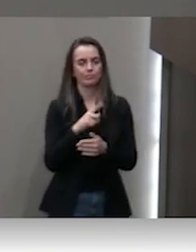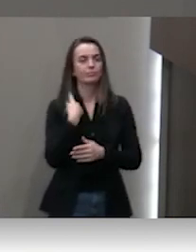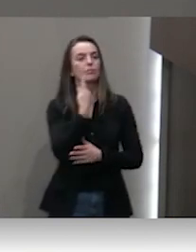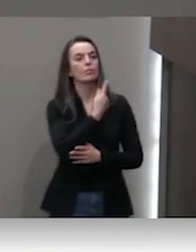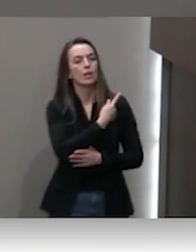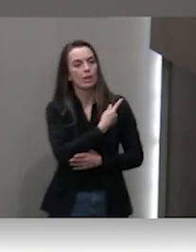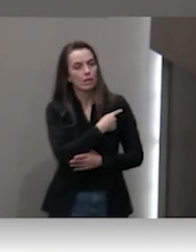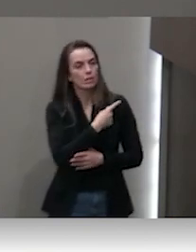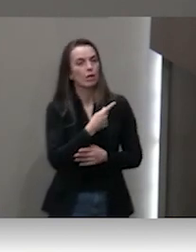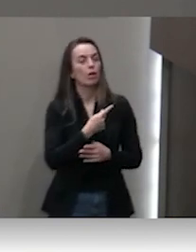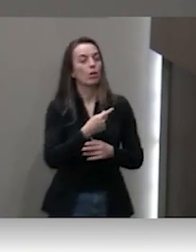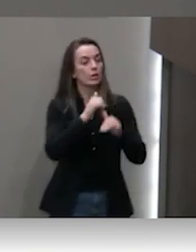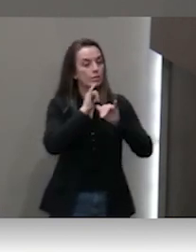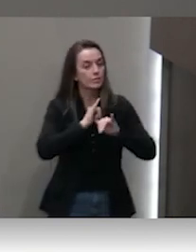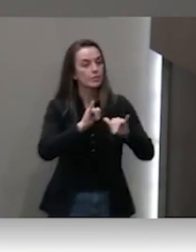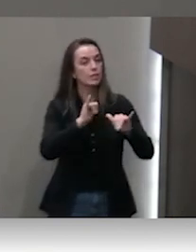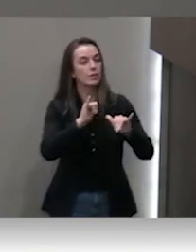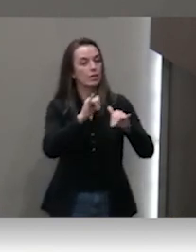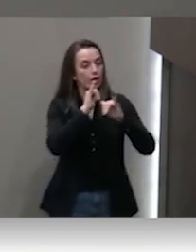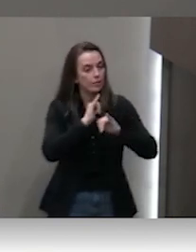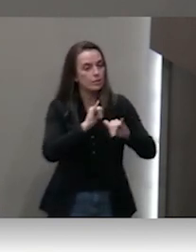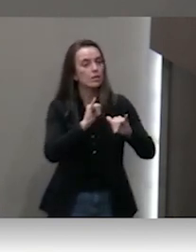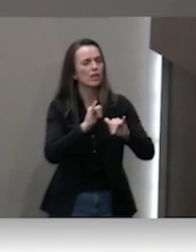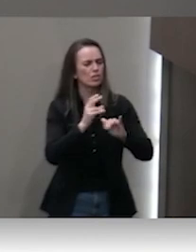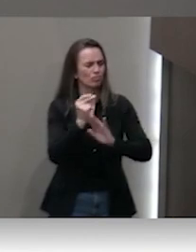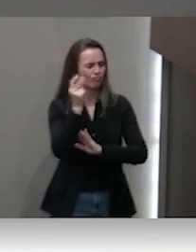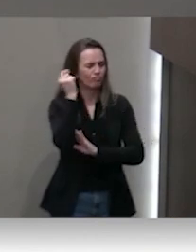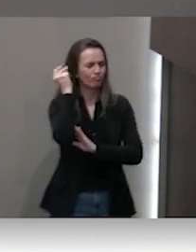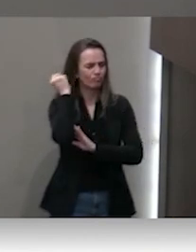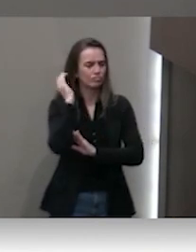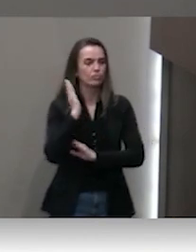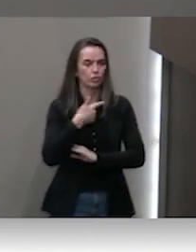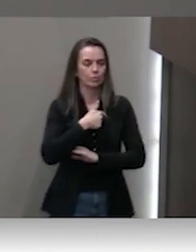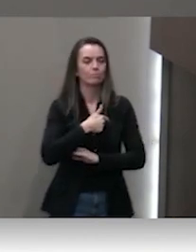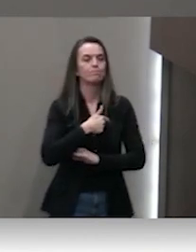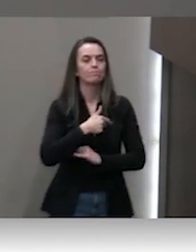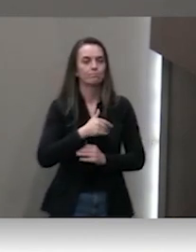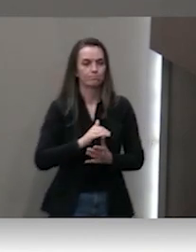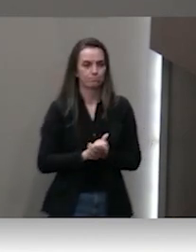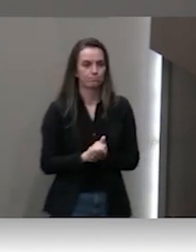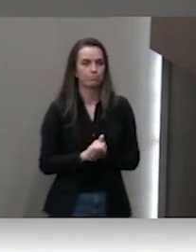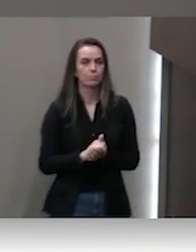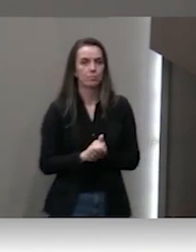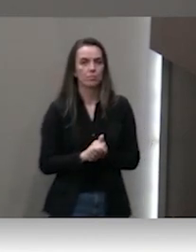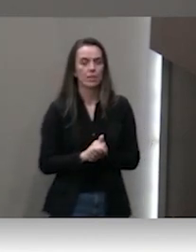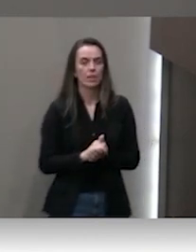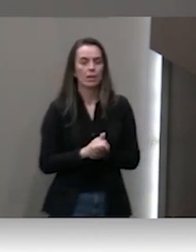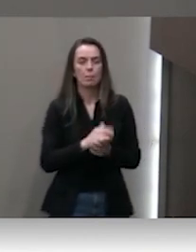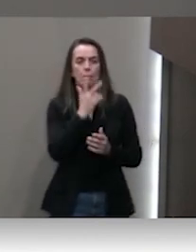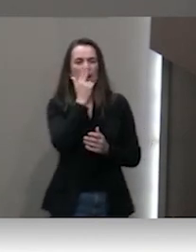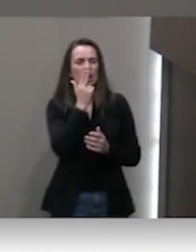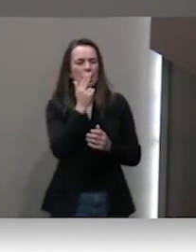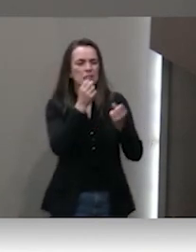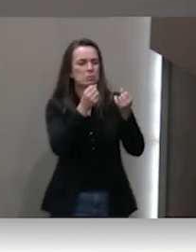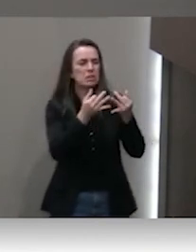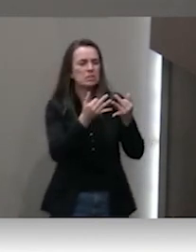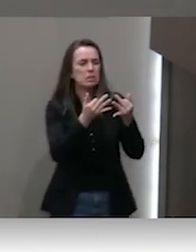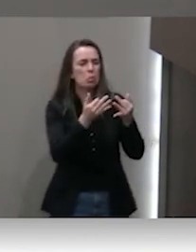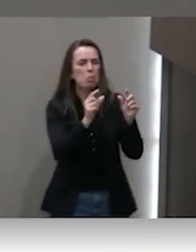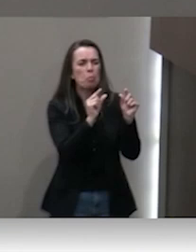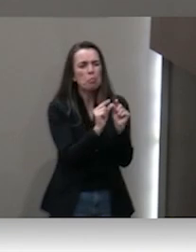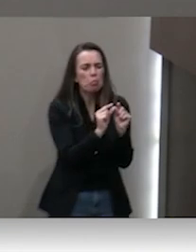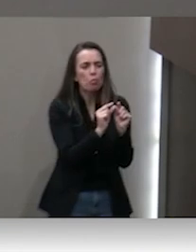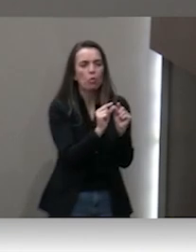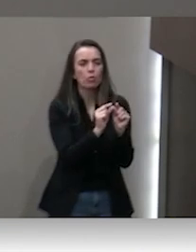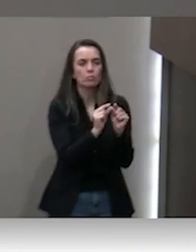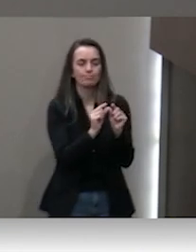vem alertando para isso há algum tempo. É uma descrição genérica que tem na lei orçamentária. Mas quando a gente olha para o